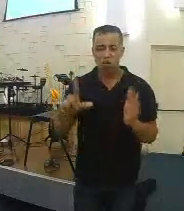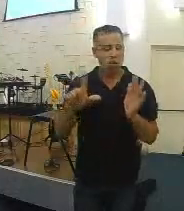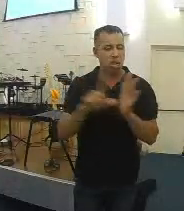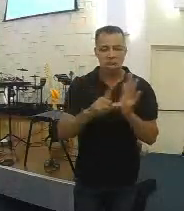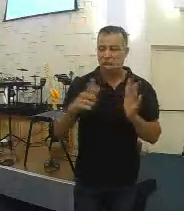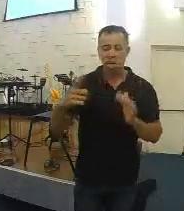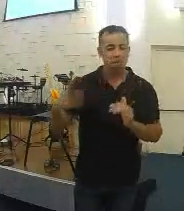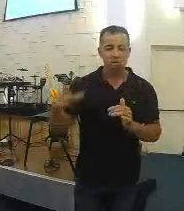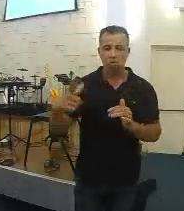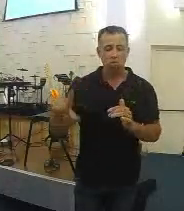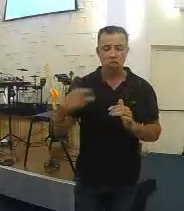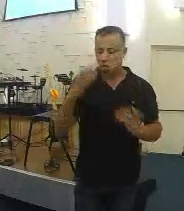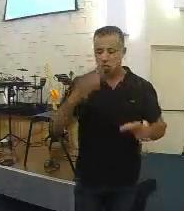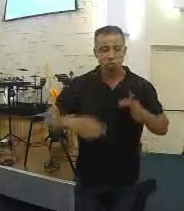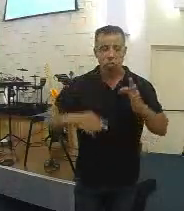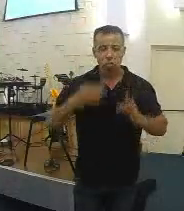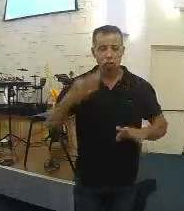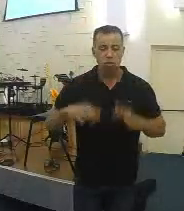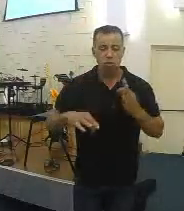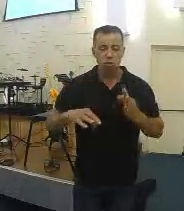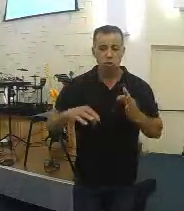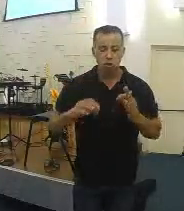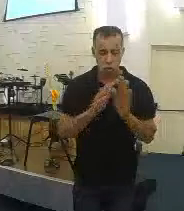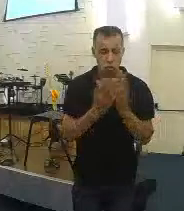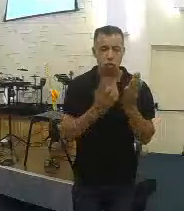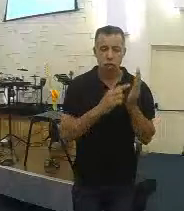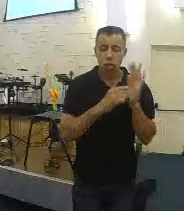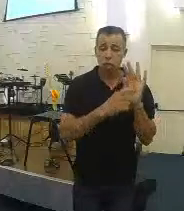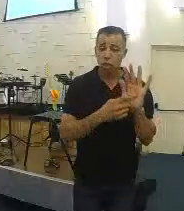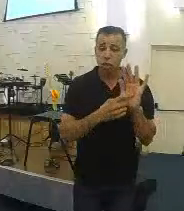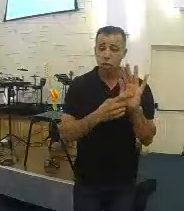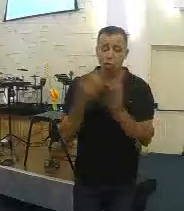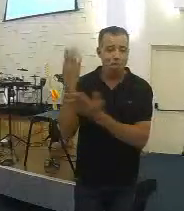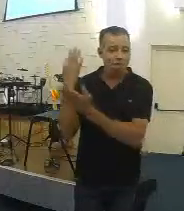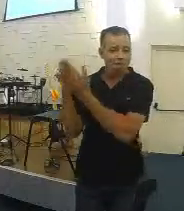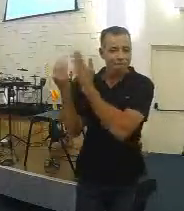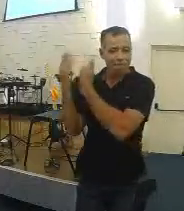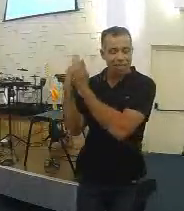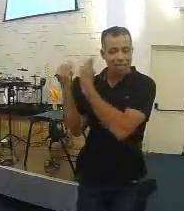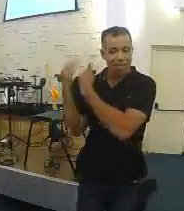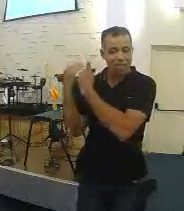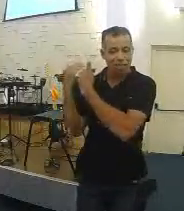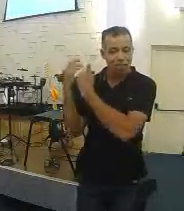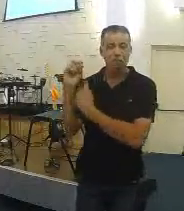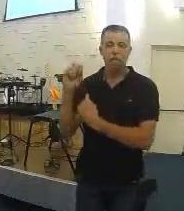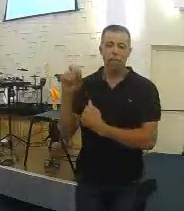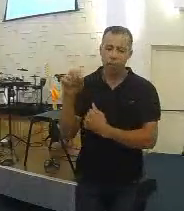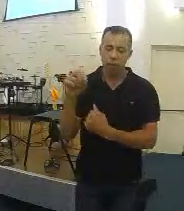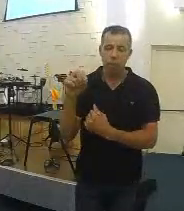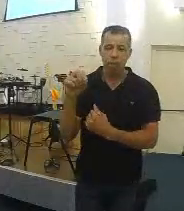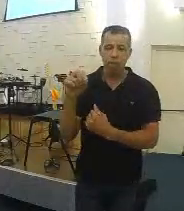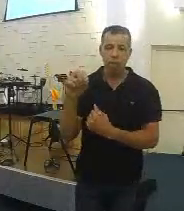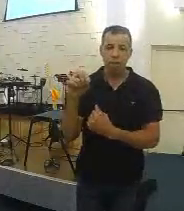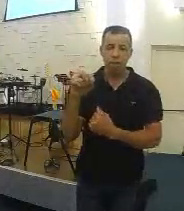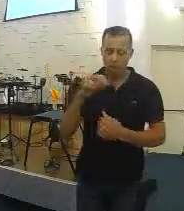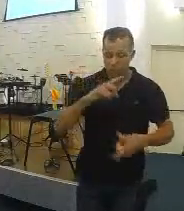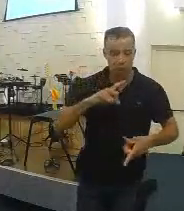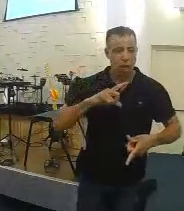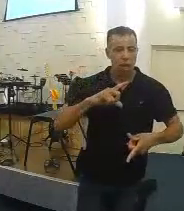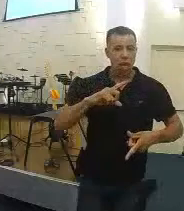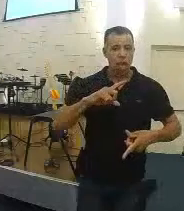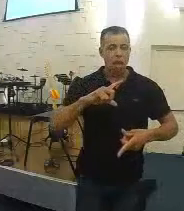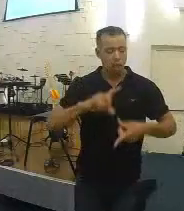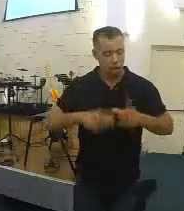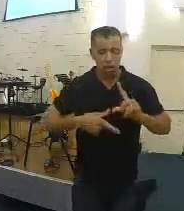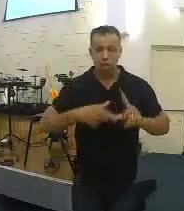havia limites. O livro de Juízes apresenta uma época em que, de fato, Israel não vivenciava